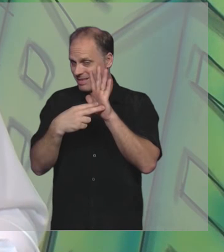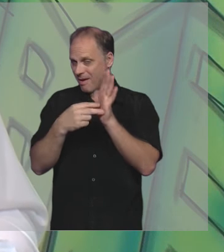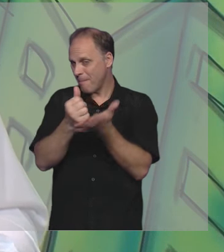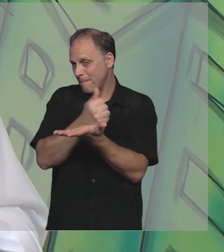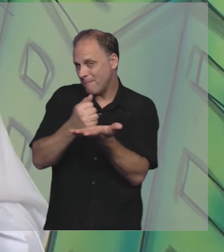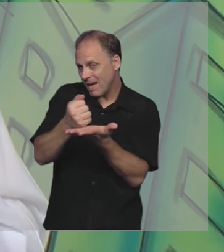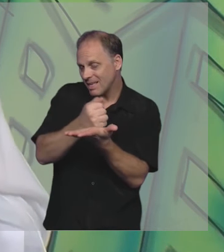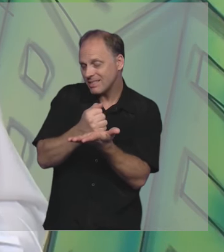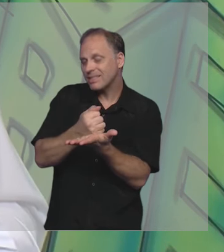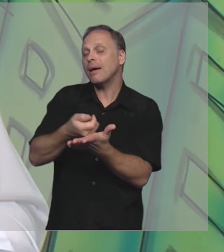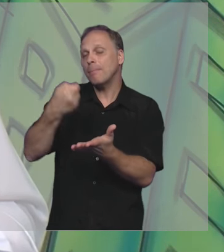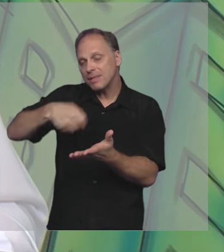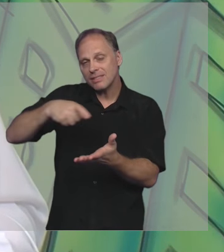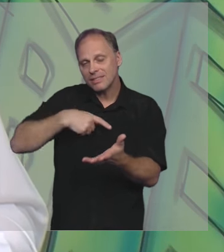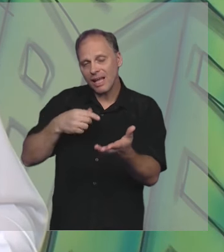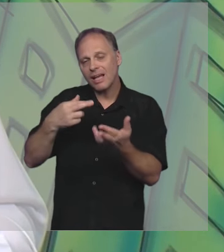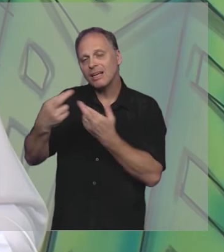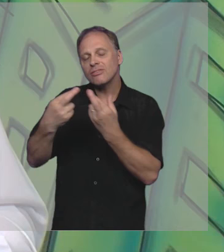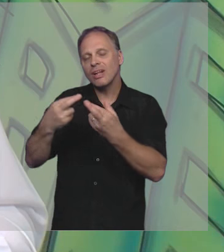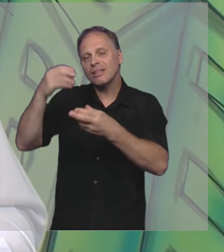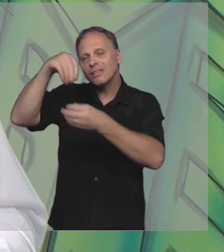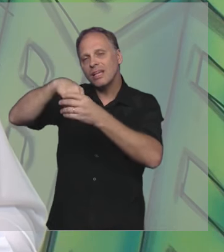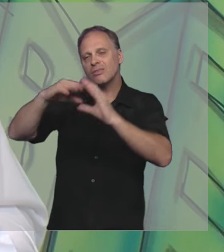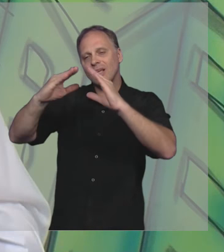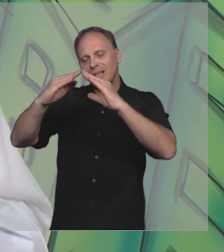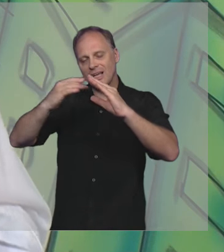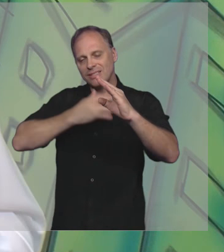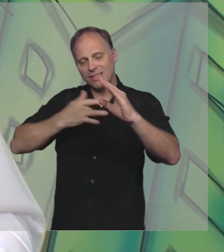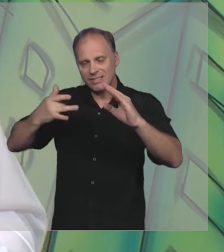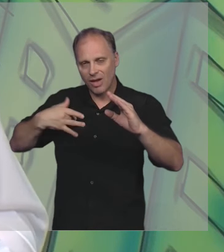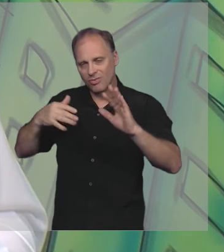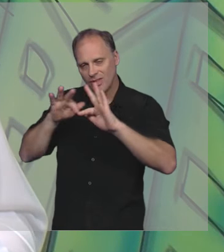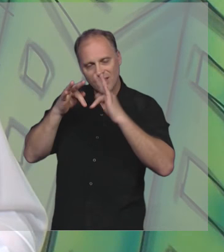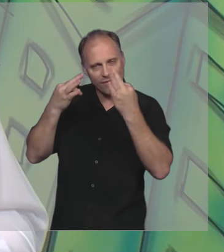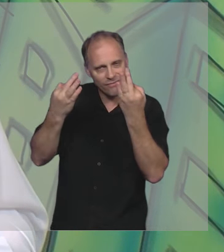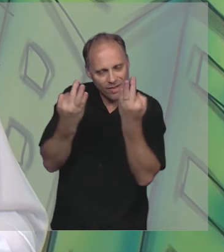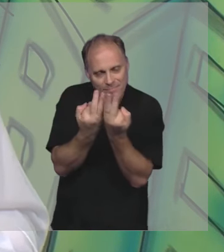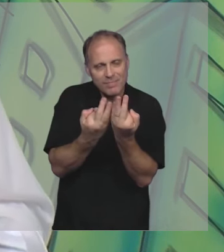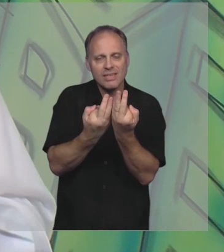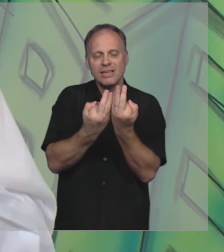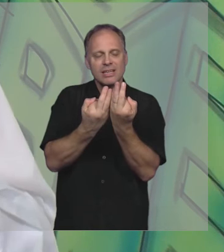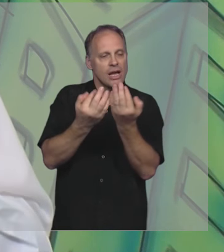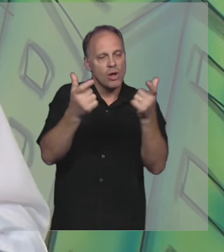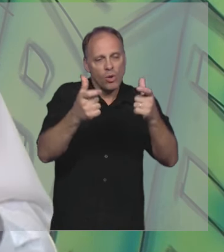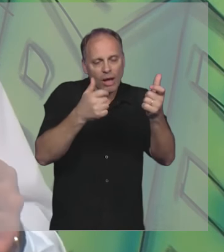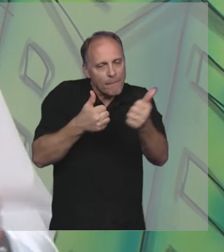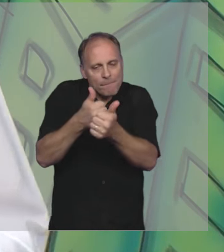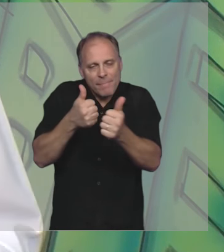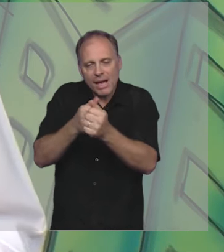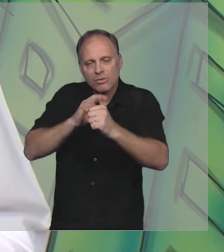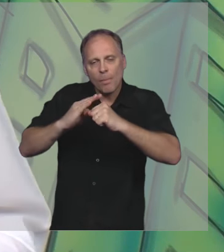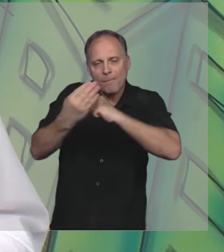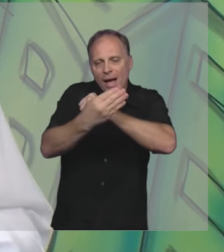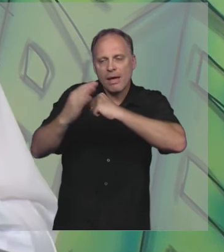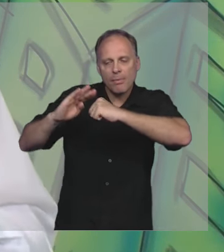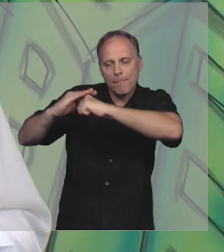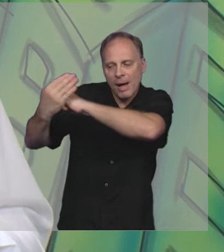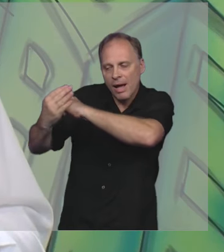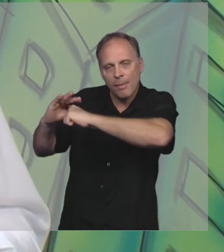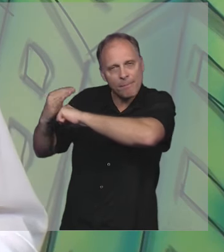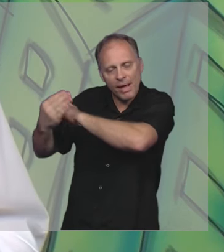ser relacionada às unidades de saúde da família, a unidade básica de saúde que fiquem próximo aos bairros